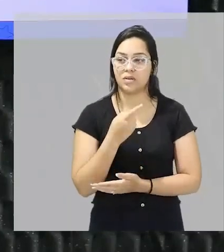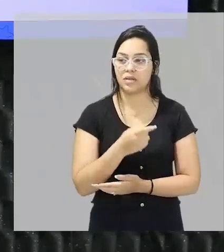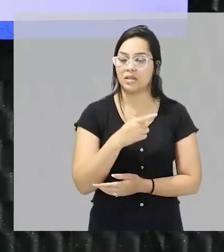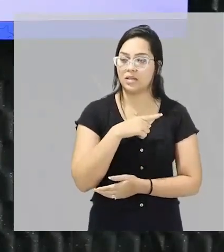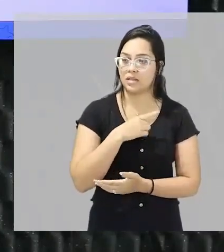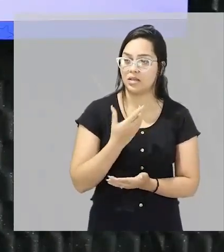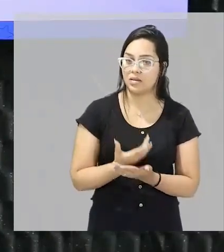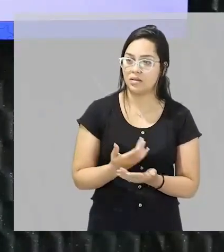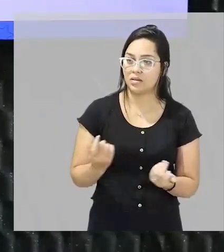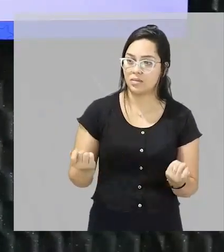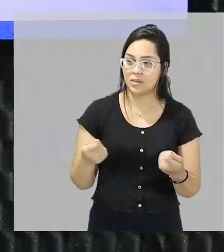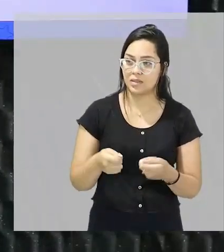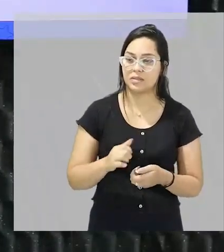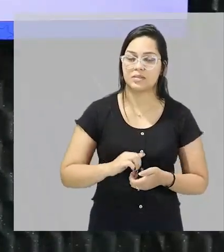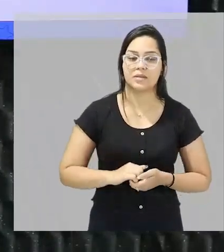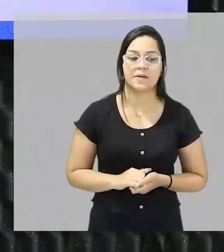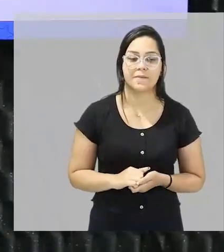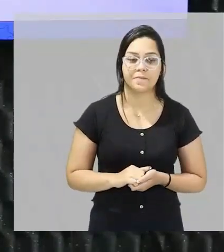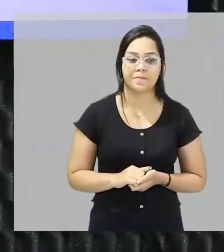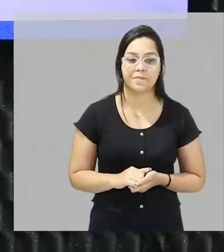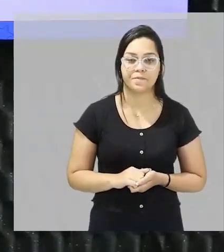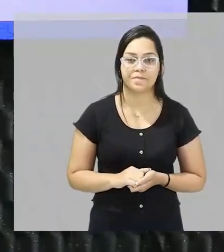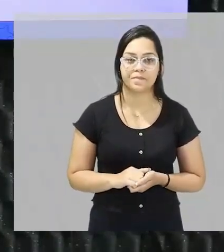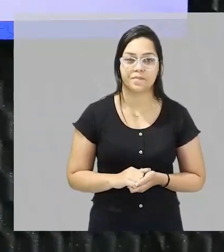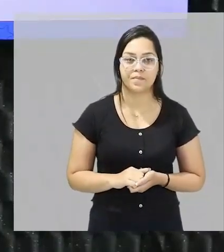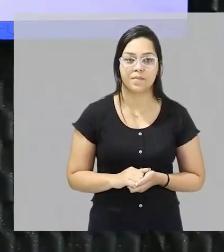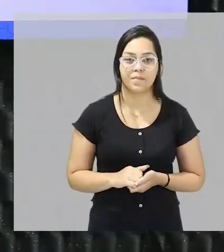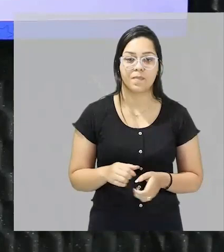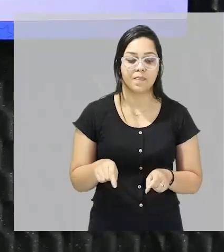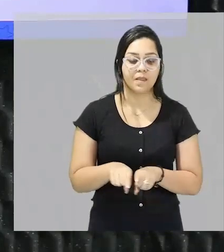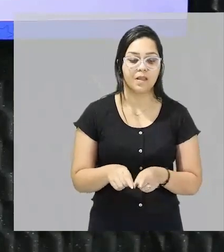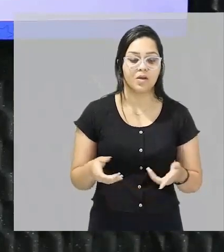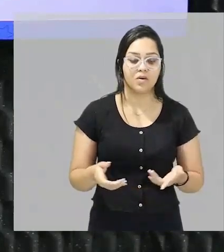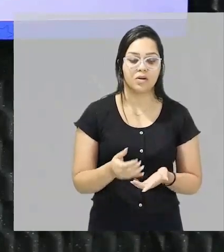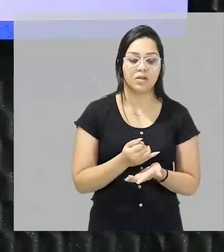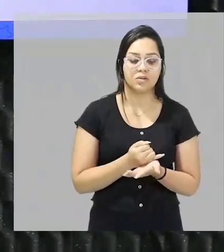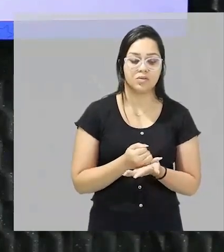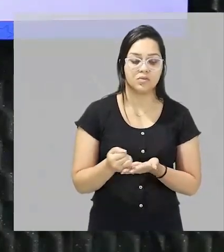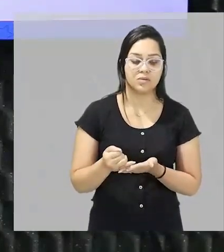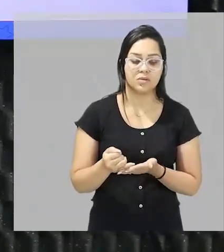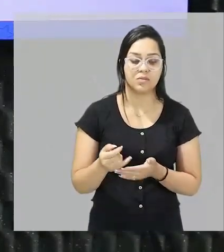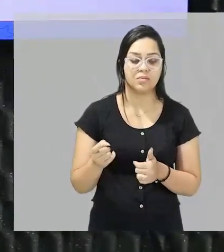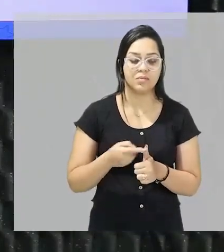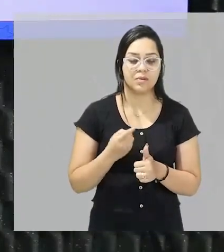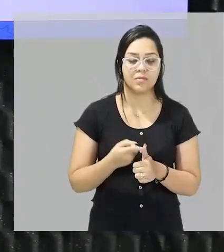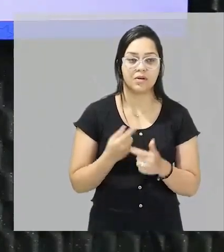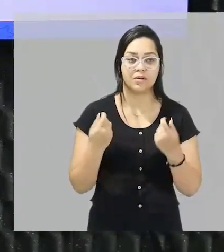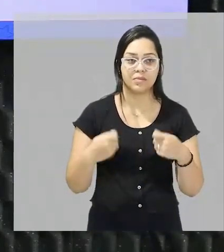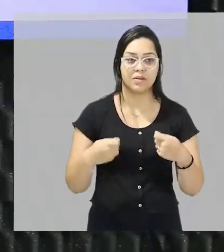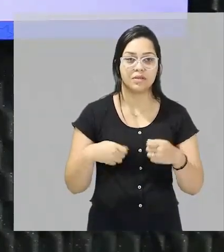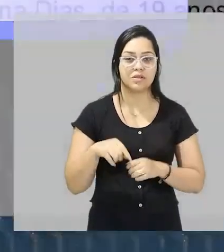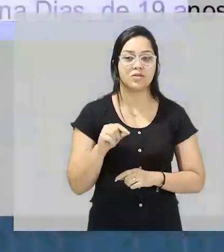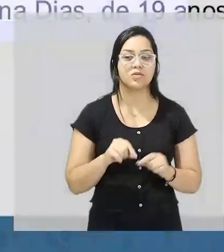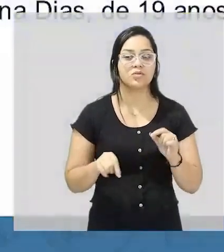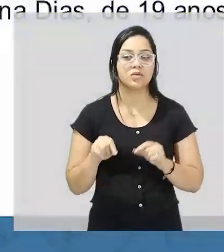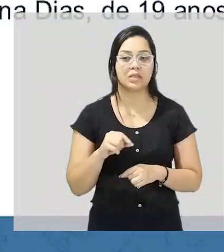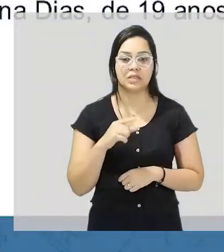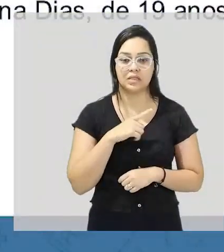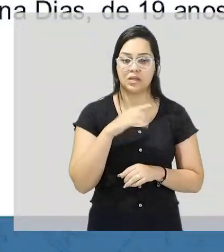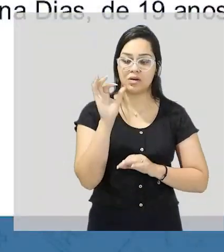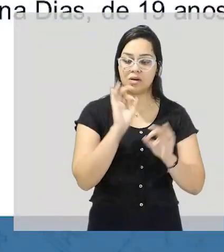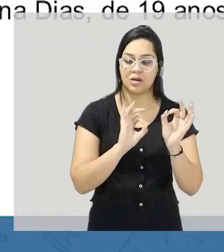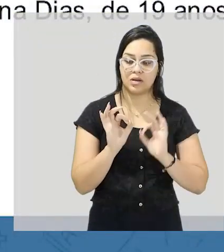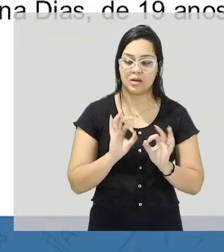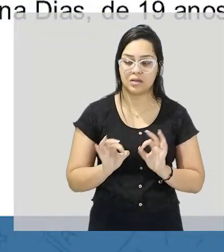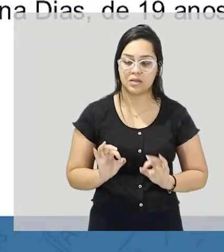determinada competência. Então vamos aqui para a introdução, né? Primeiro precisa ser uma introdução bem elaborada,